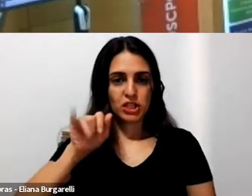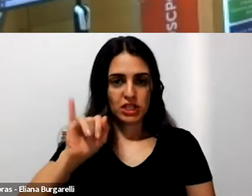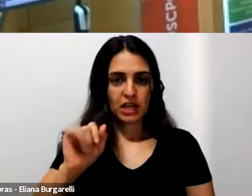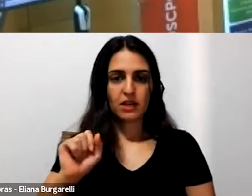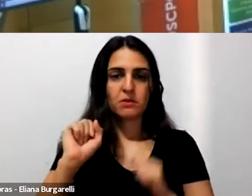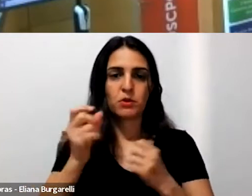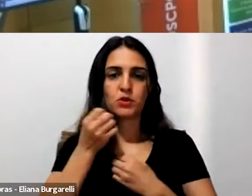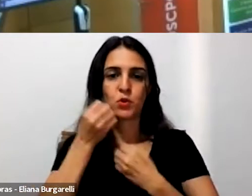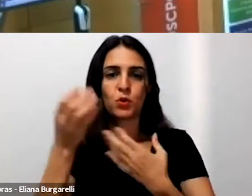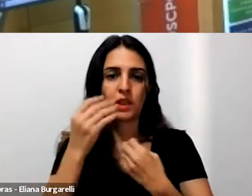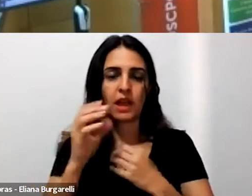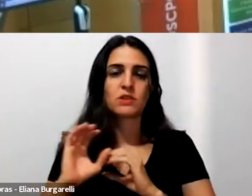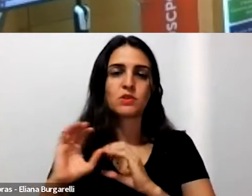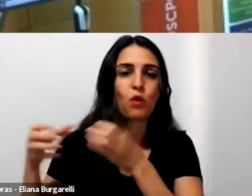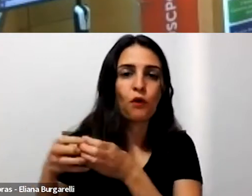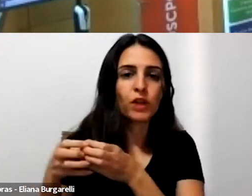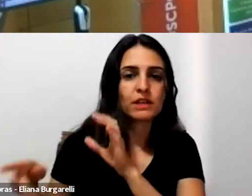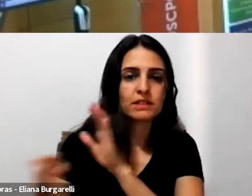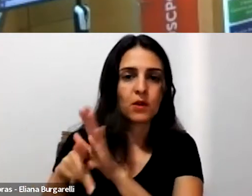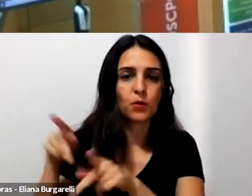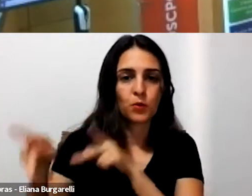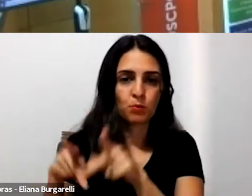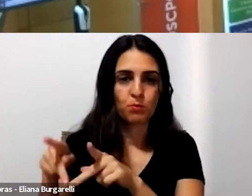Alors, qui va répondre?